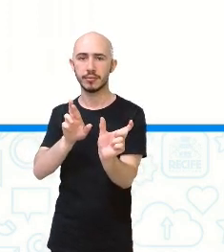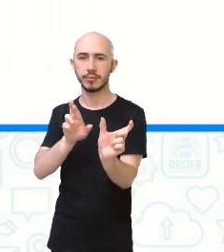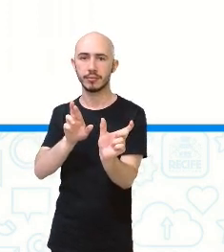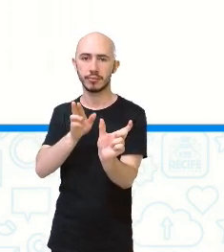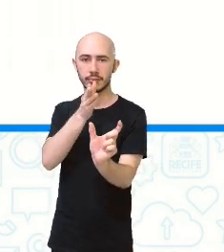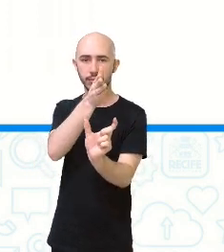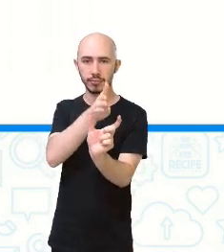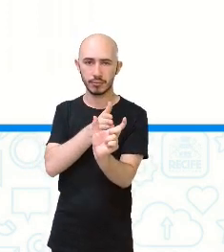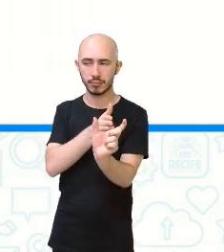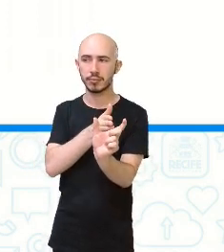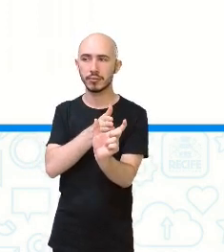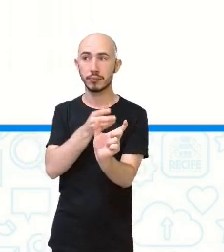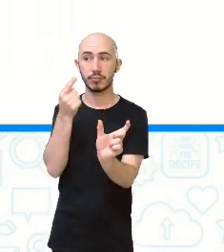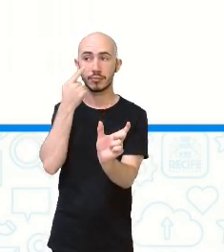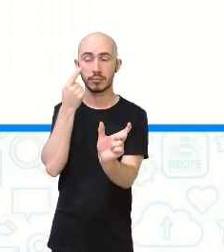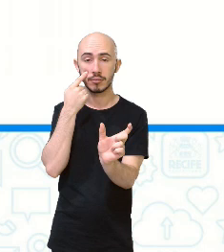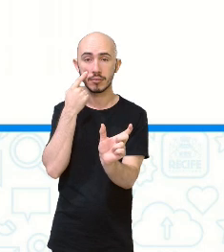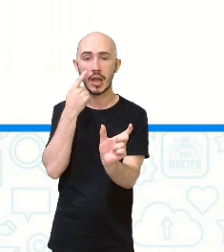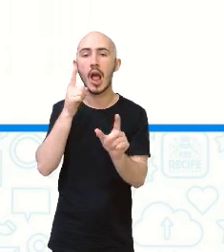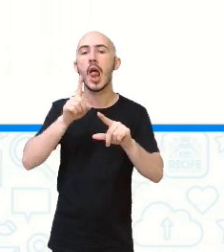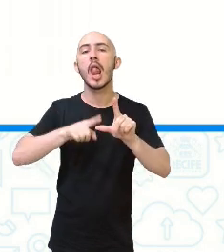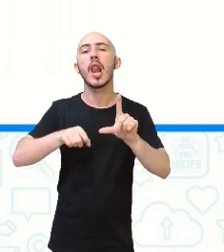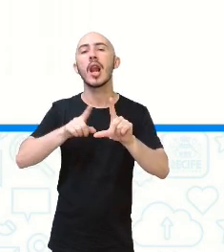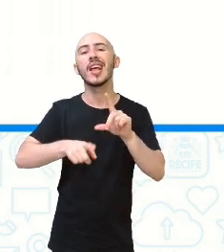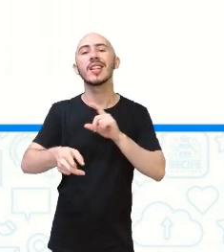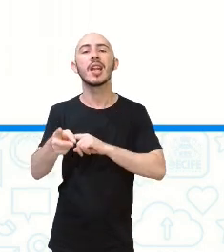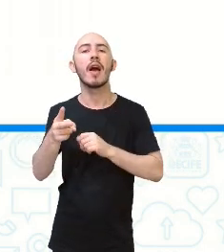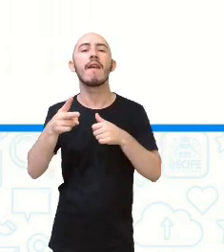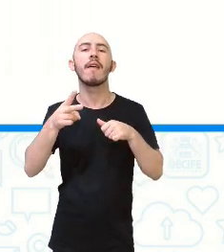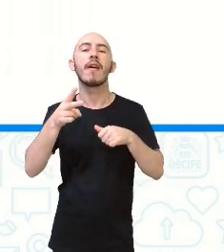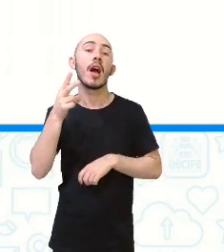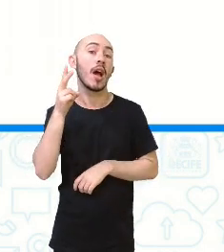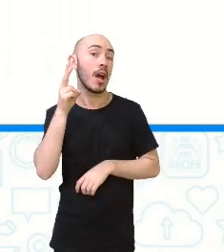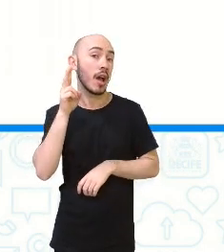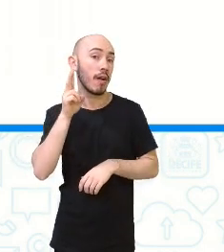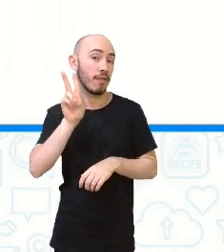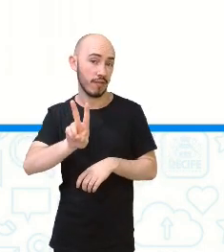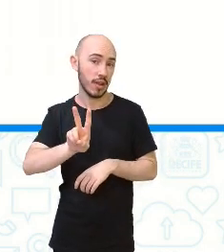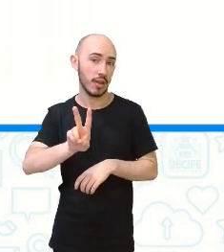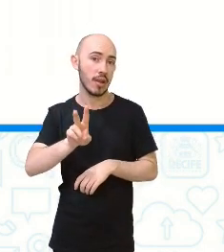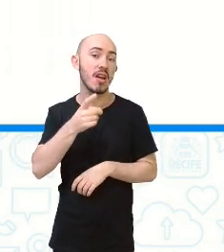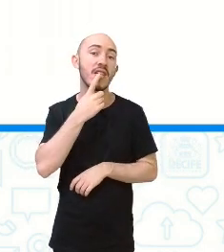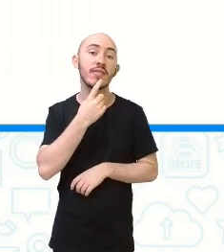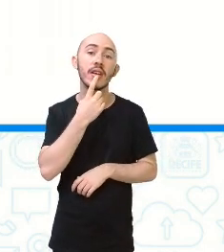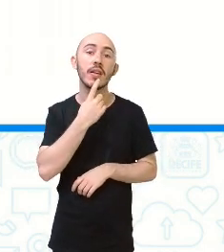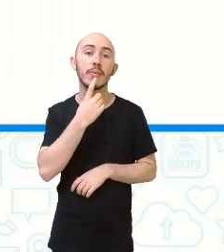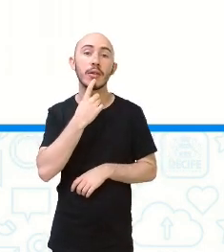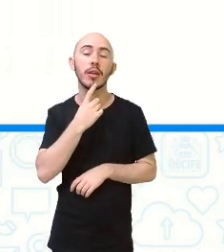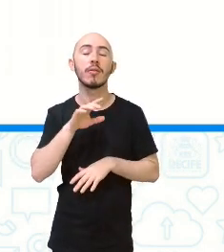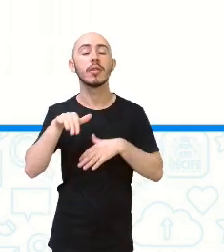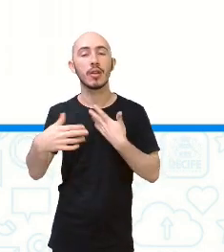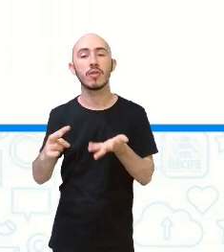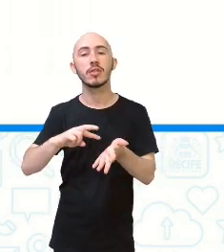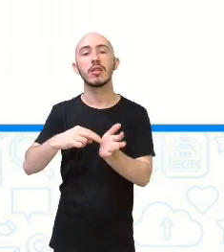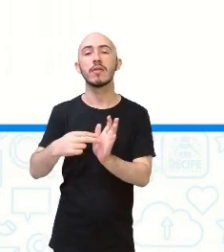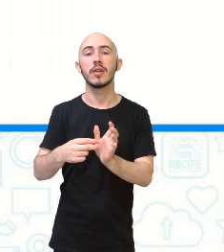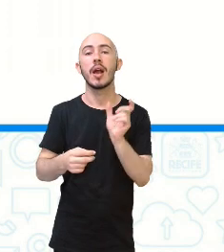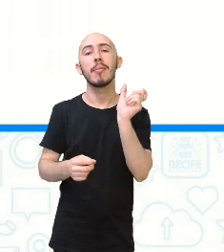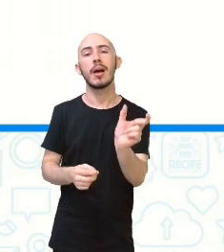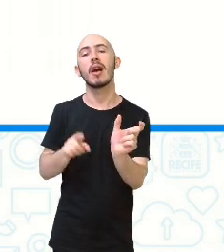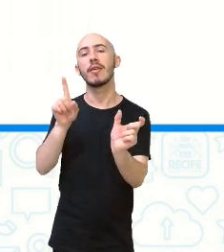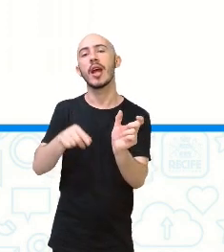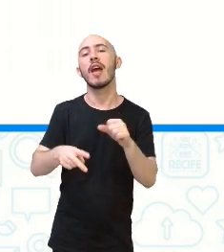Tá vendo o Vzinho vermelho? Esse Vzinho vermelho significa que essa palavra dormir é um